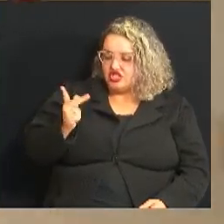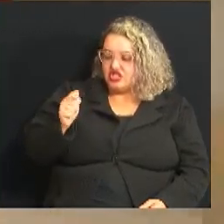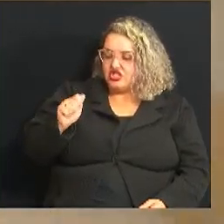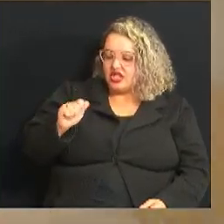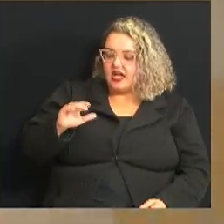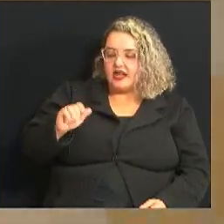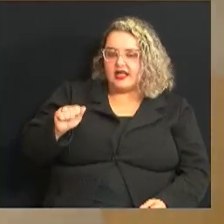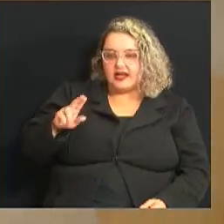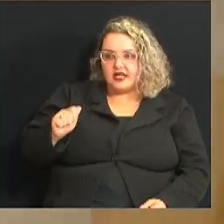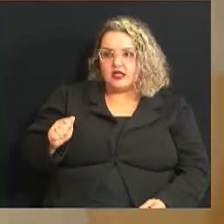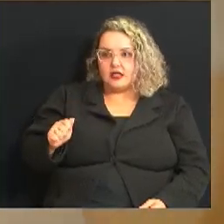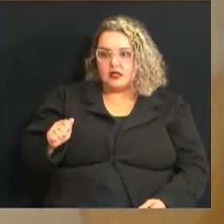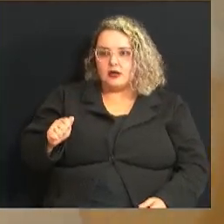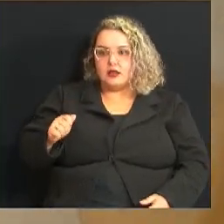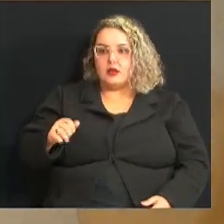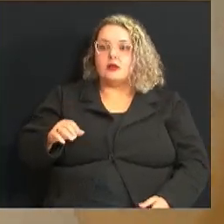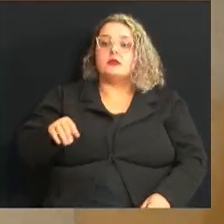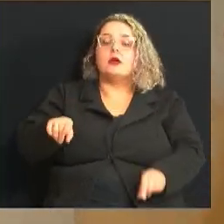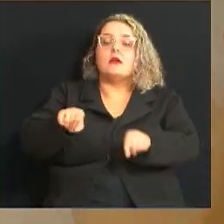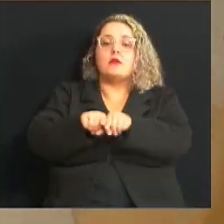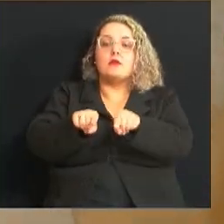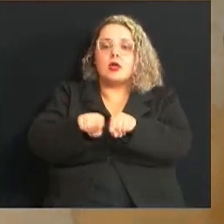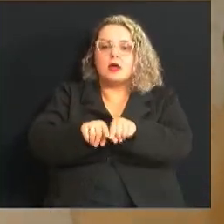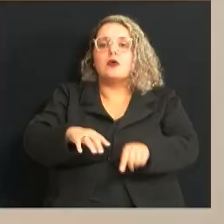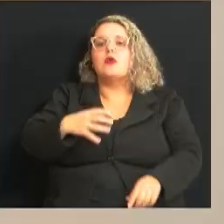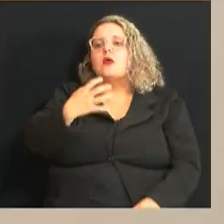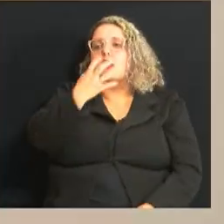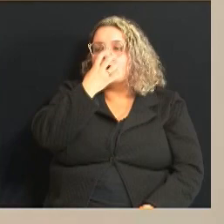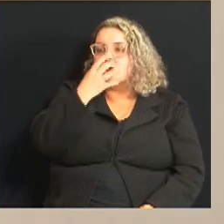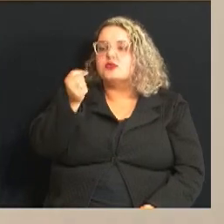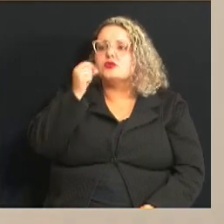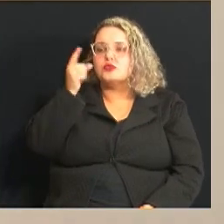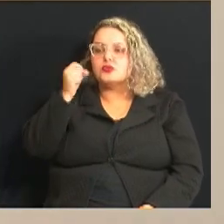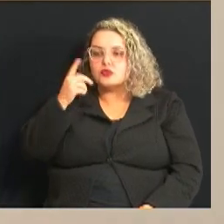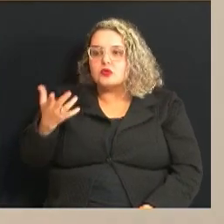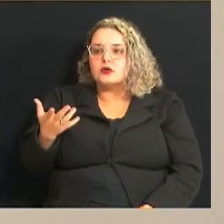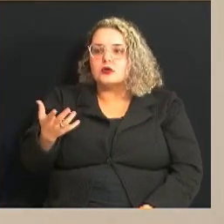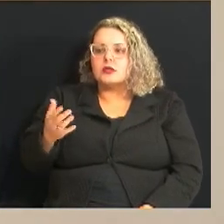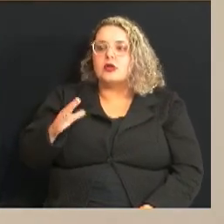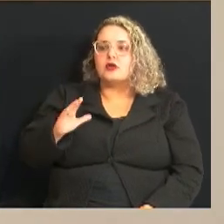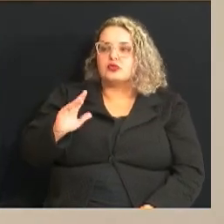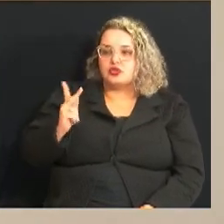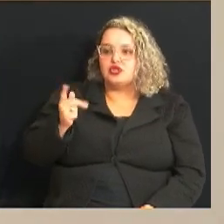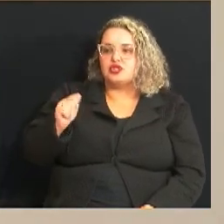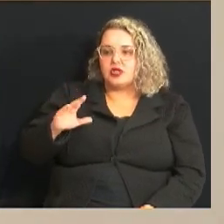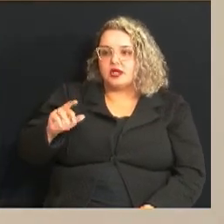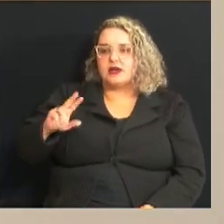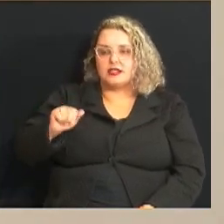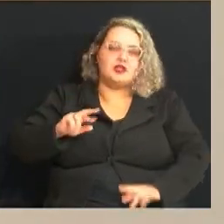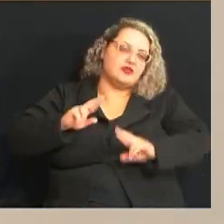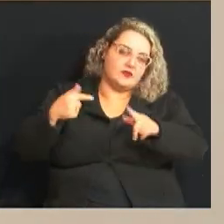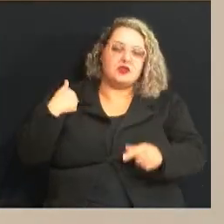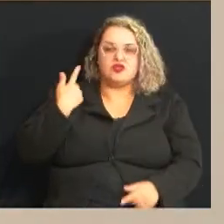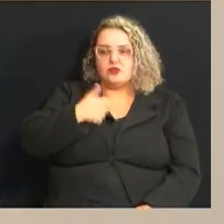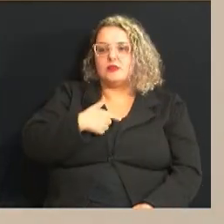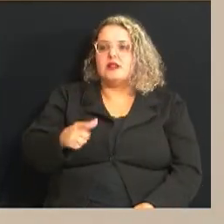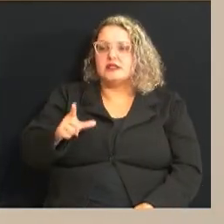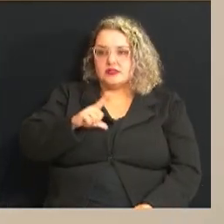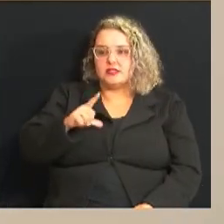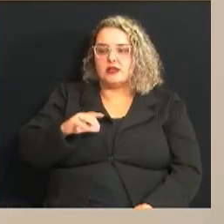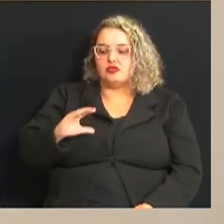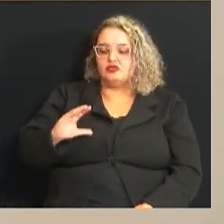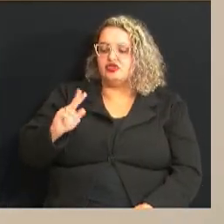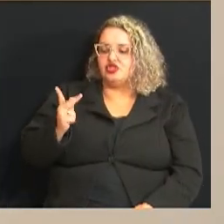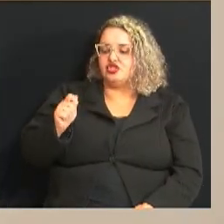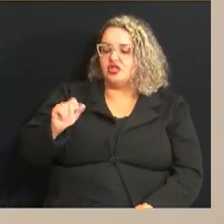o que fica na região da escápula, tanto o cachorro quanto o gato, que tem esse chakra diferente da gente, mas eles também têm os chakras. E aí o Reiki